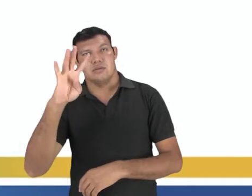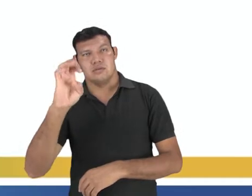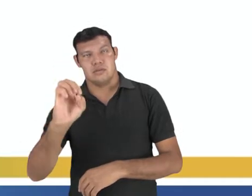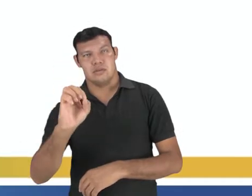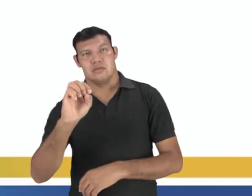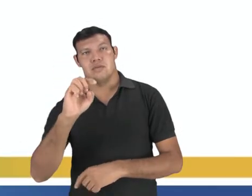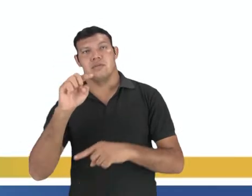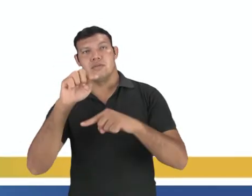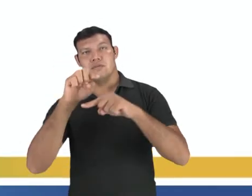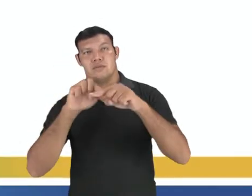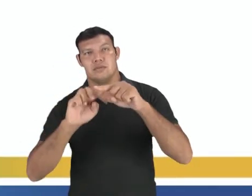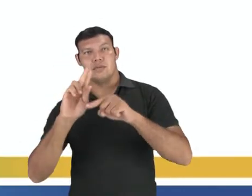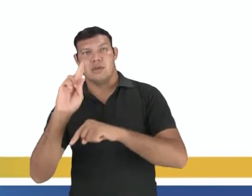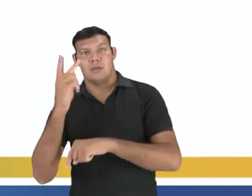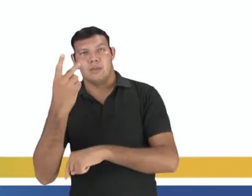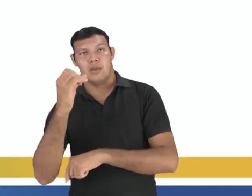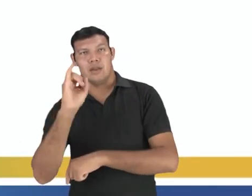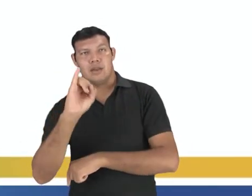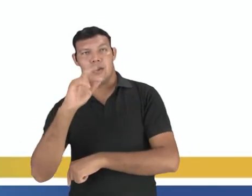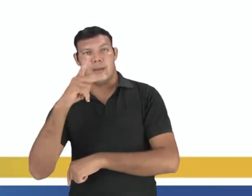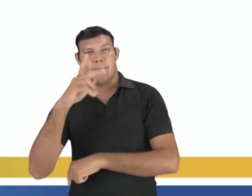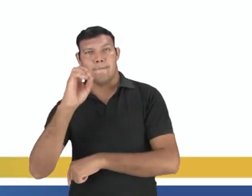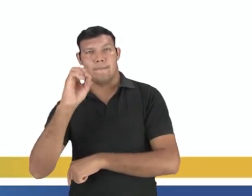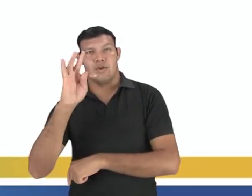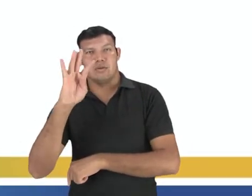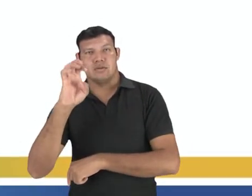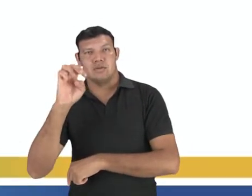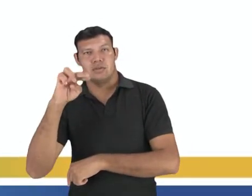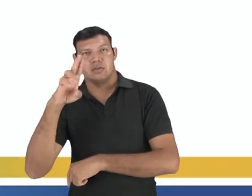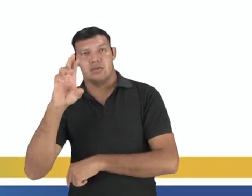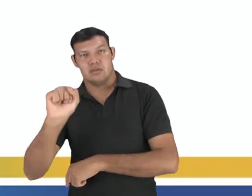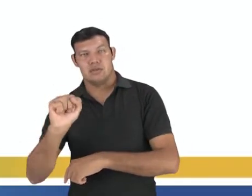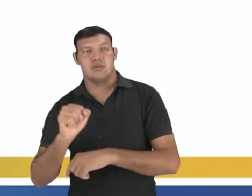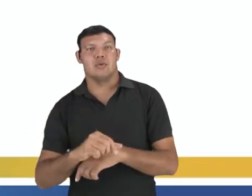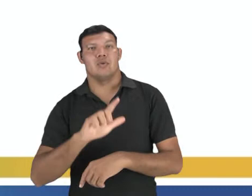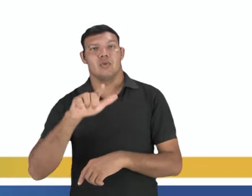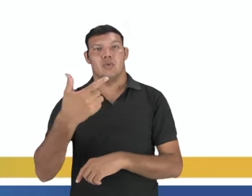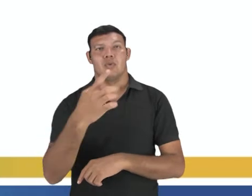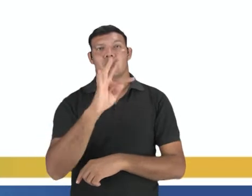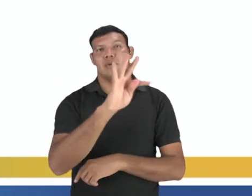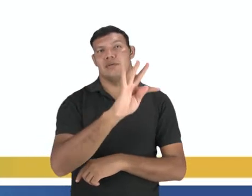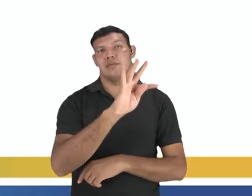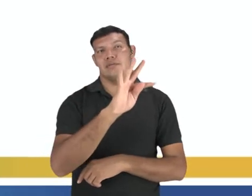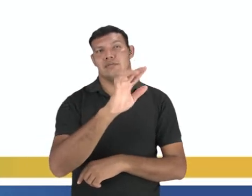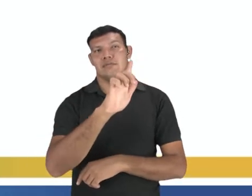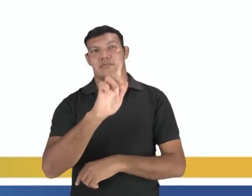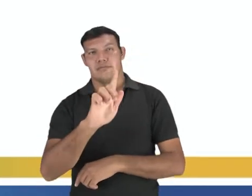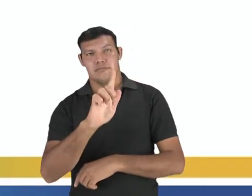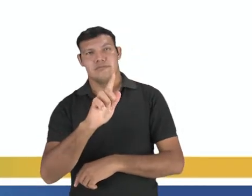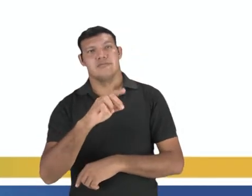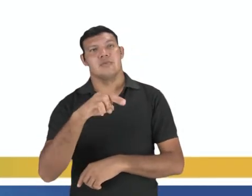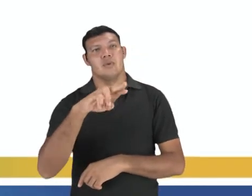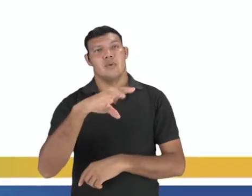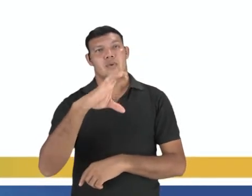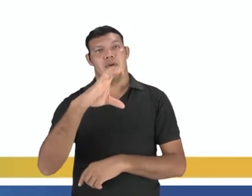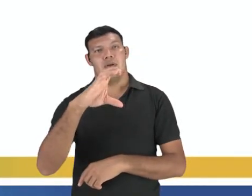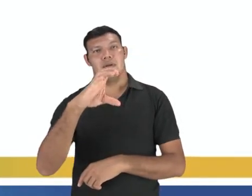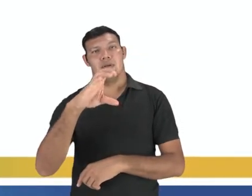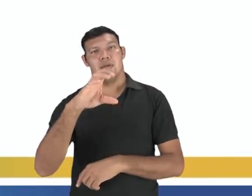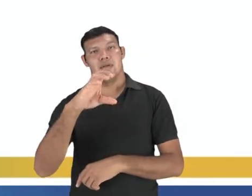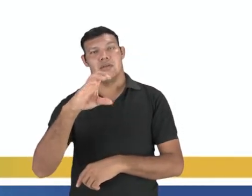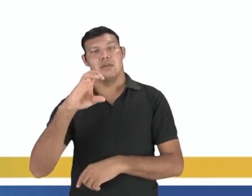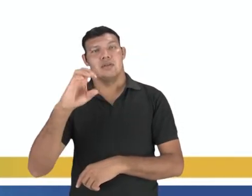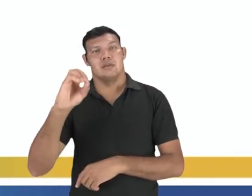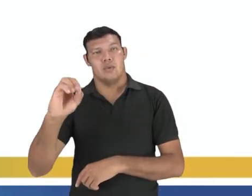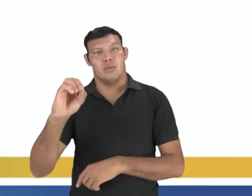aí. Lembrando bem, nos concursos ou no Enem, com facilidade você